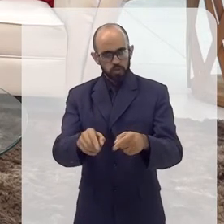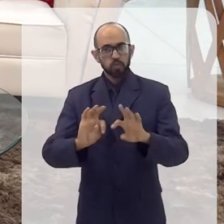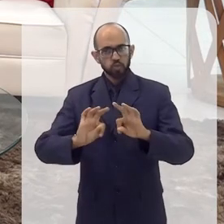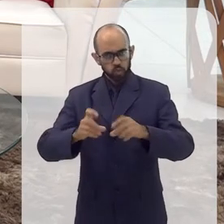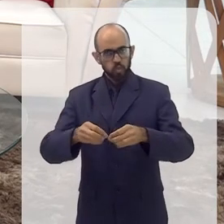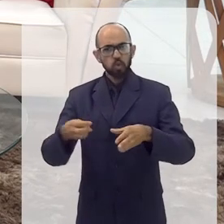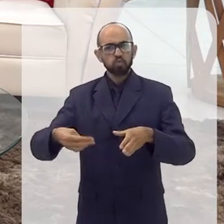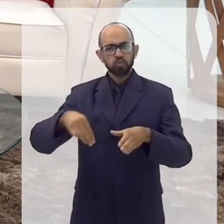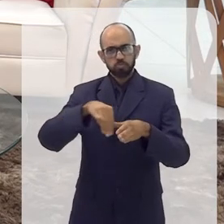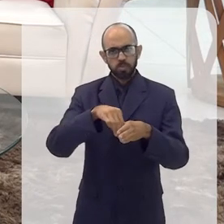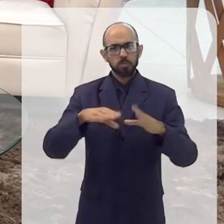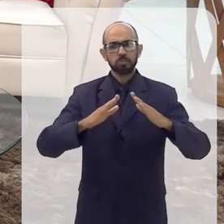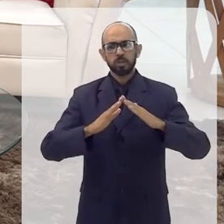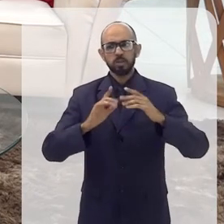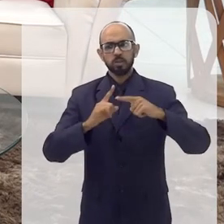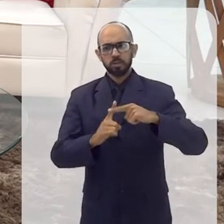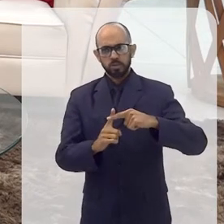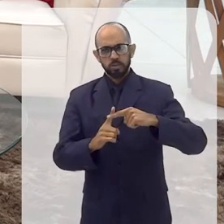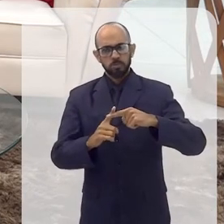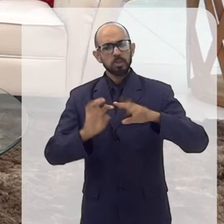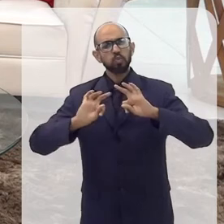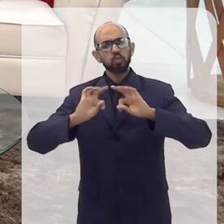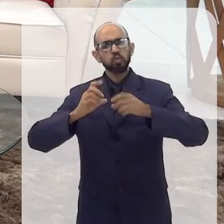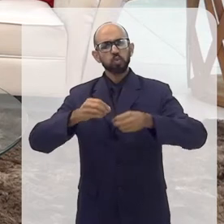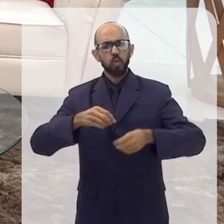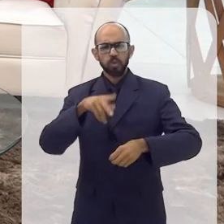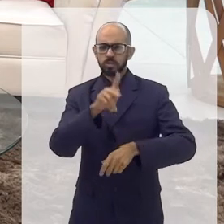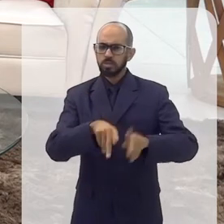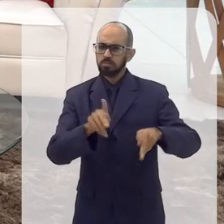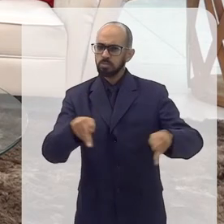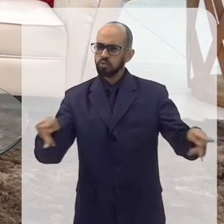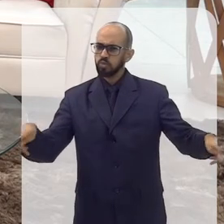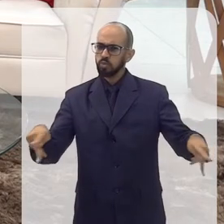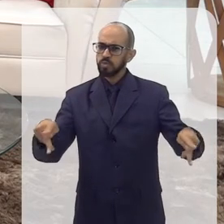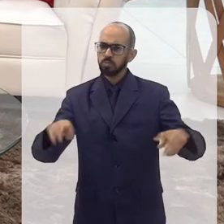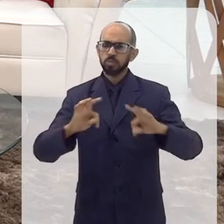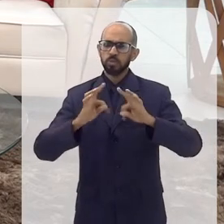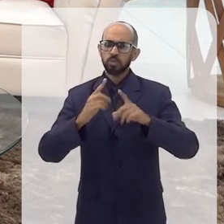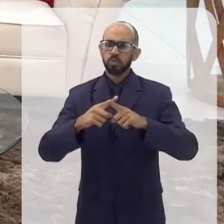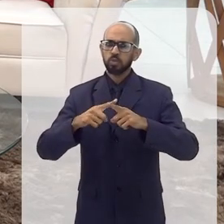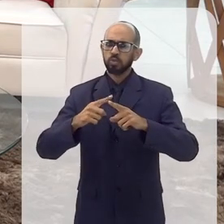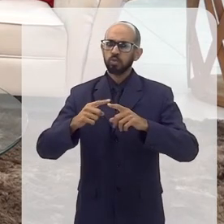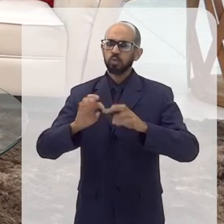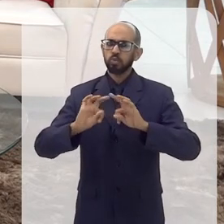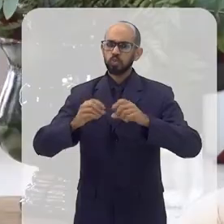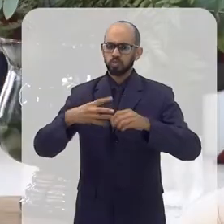todos os membros da igreja, não só entre os membros da igreja, mas com todas as pessoas, que todos são filhos de Deus.